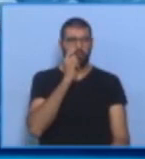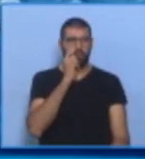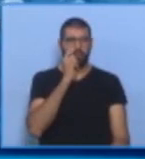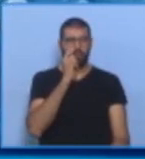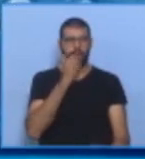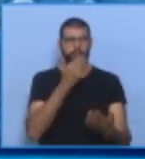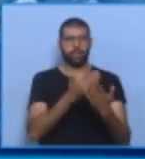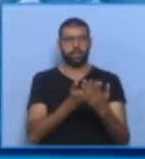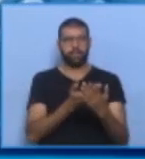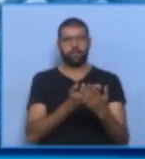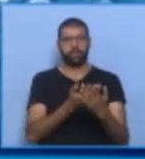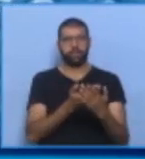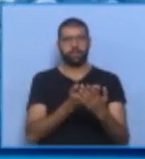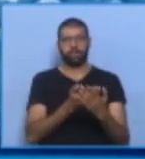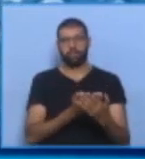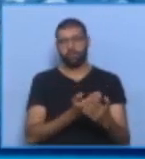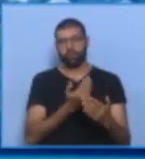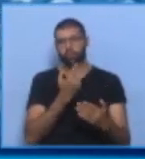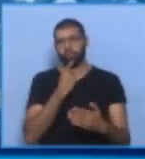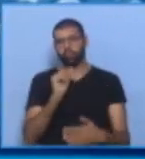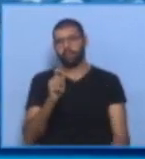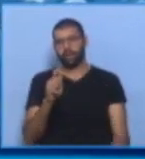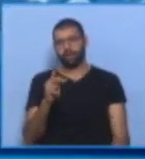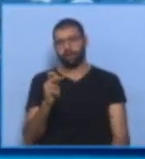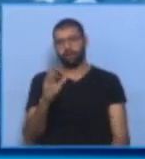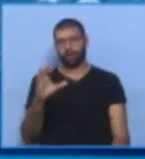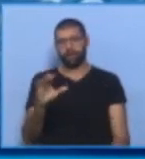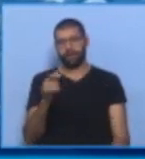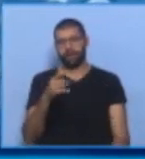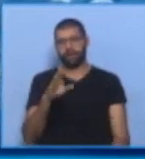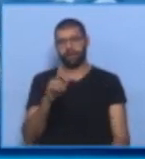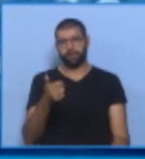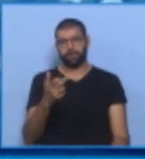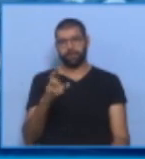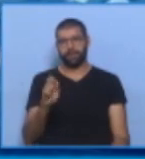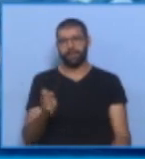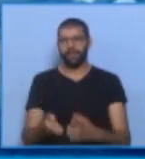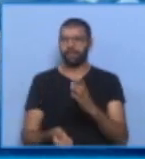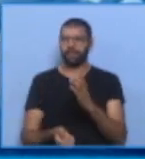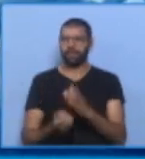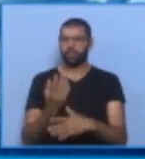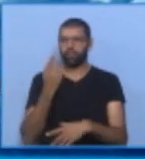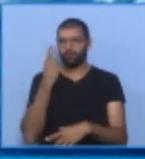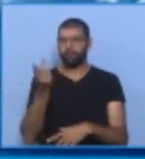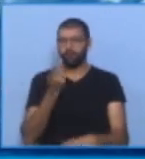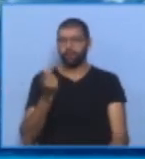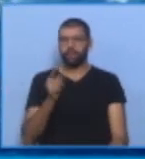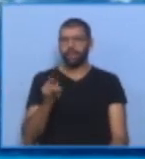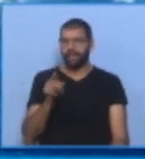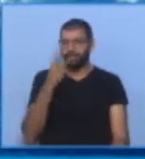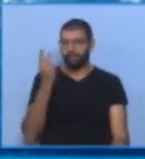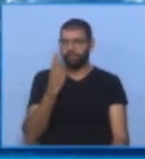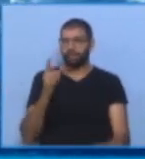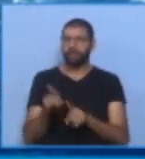título honorífico de Eva, que em hebraico quer dizer geradora de vida. Ela é a